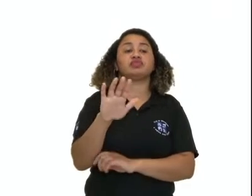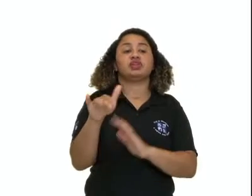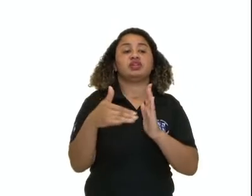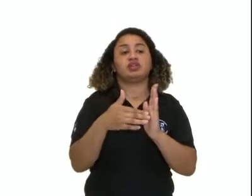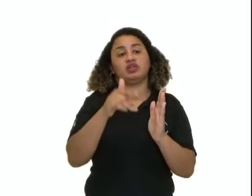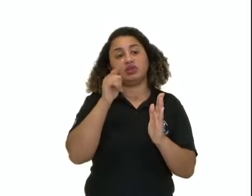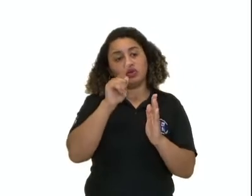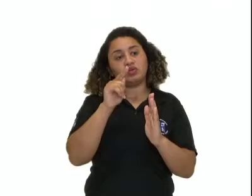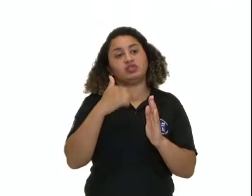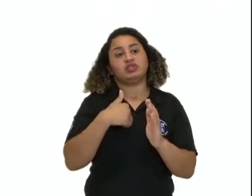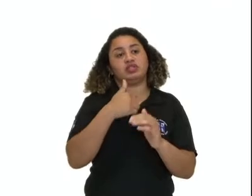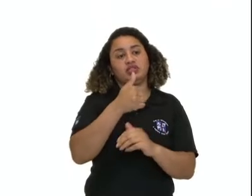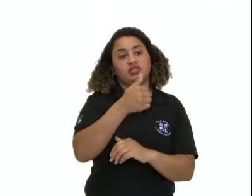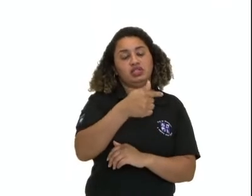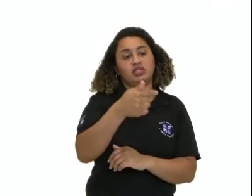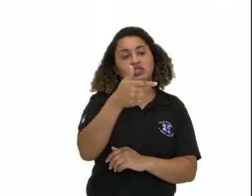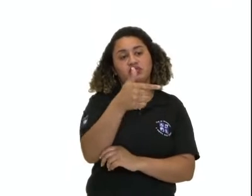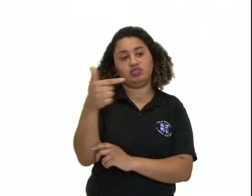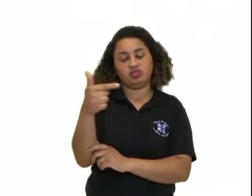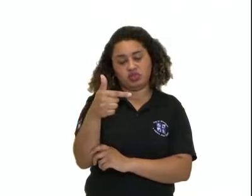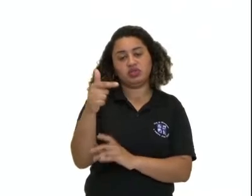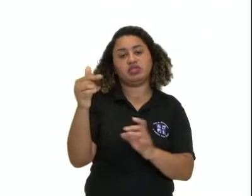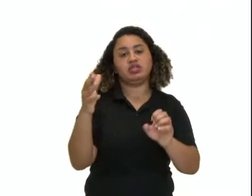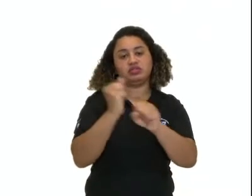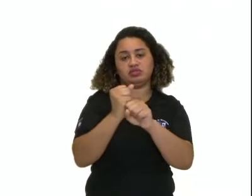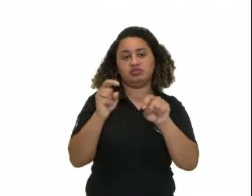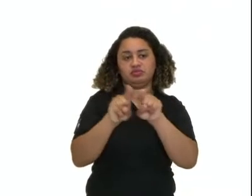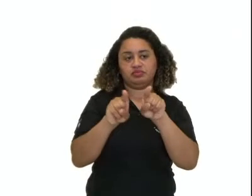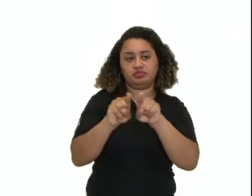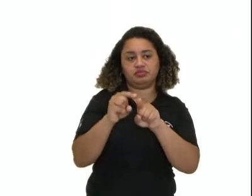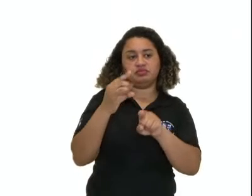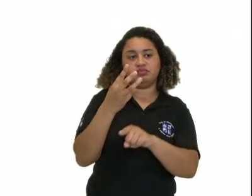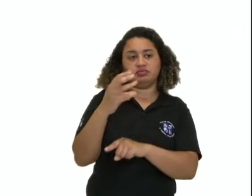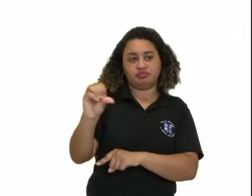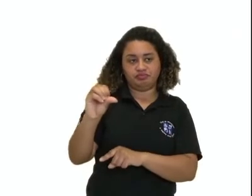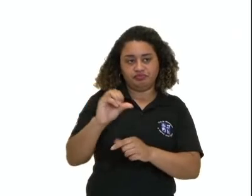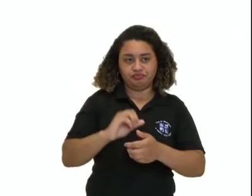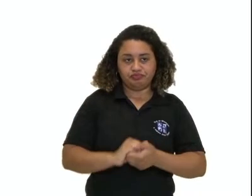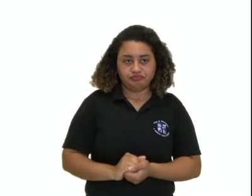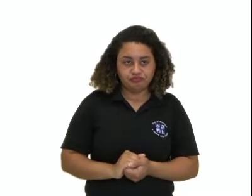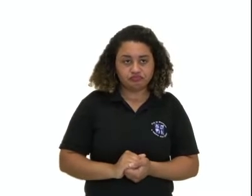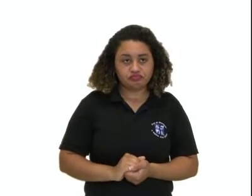ó, 17 com 22, 39.